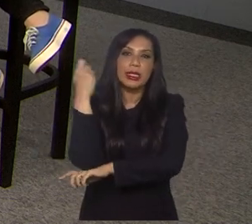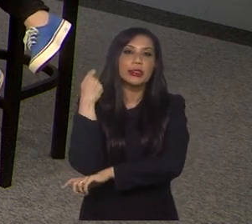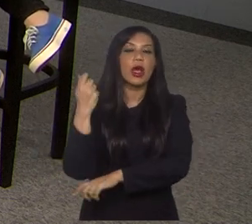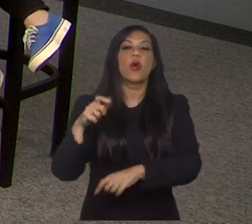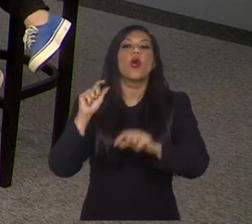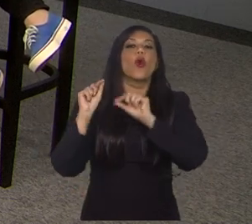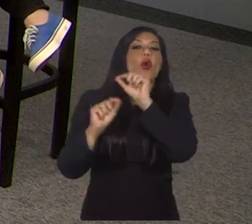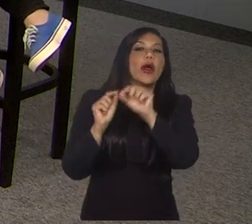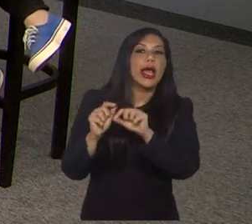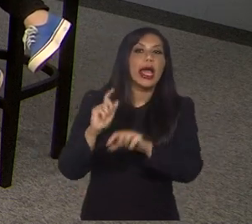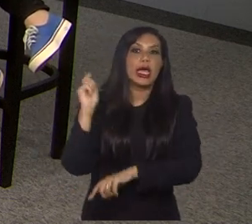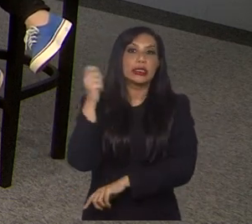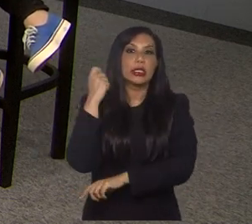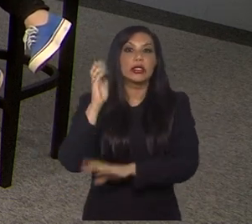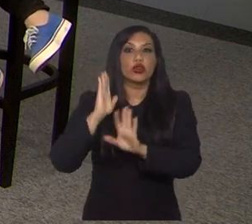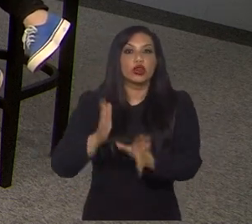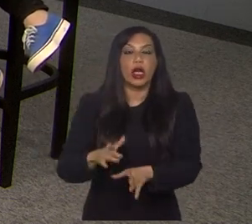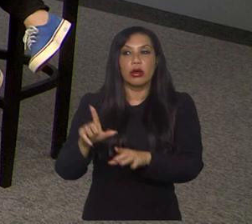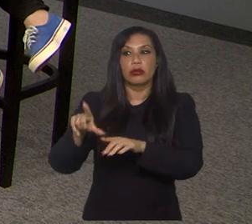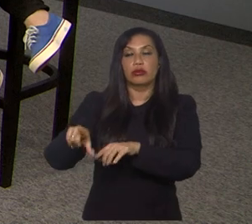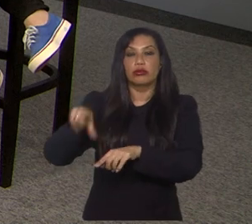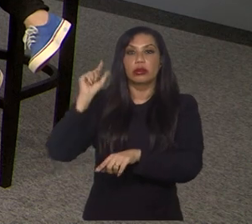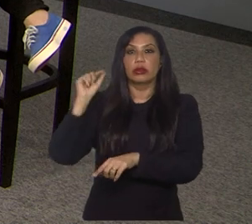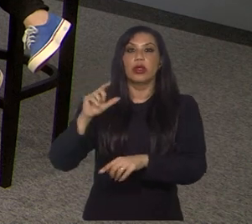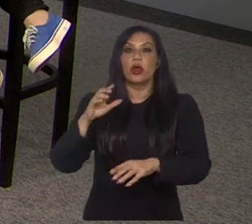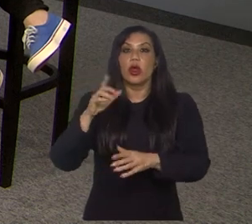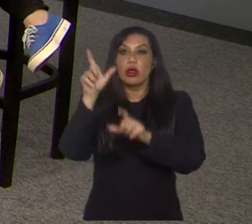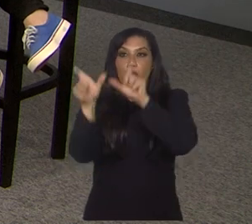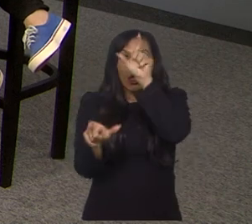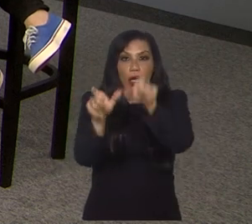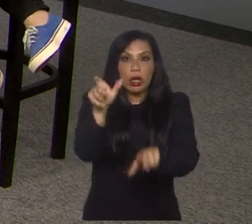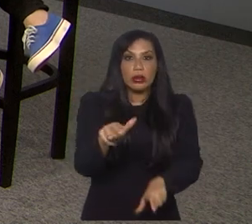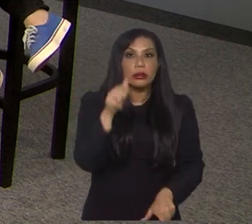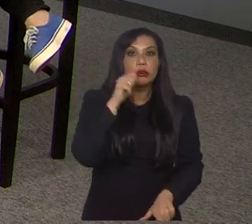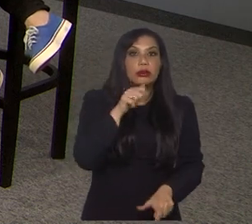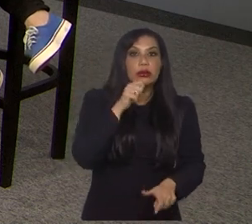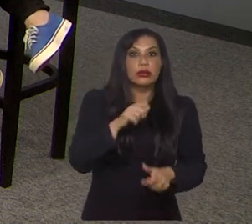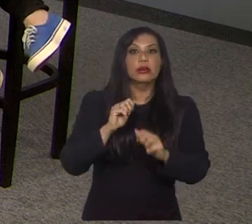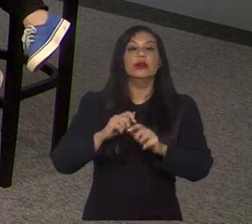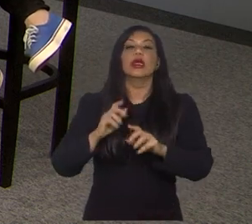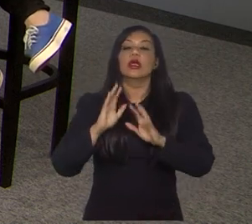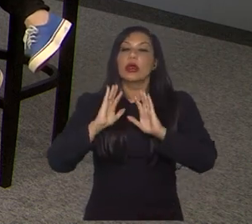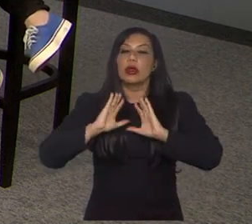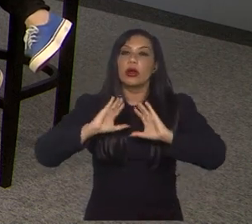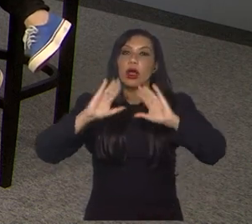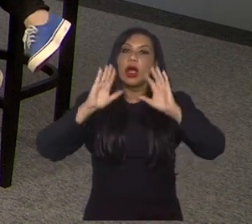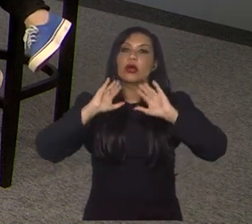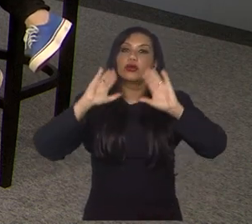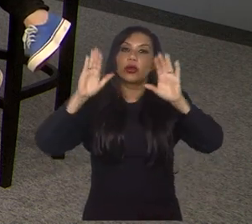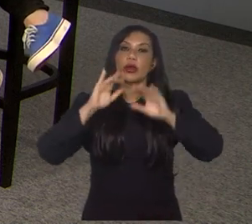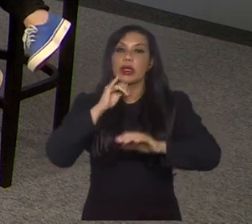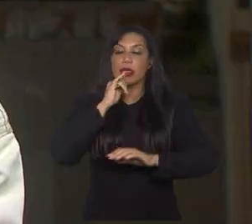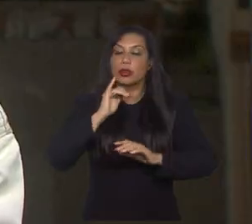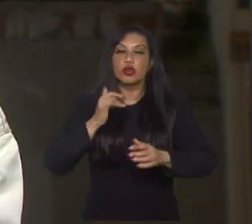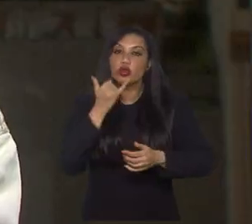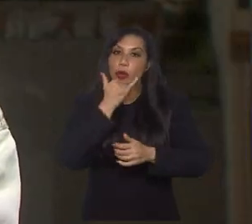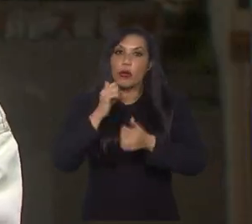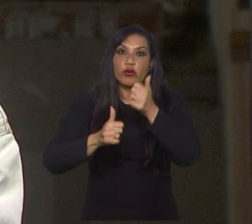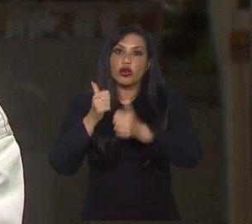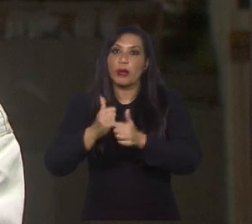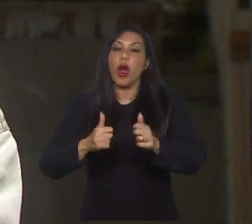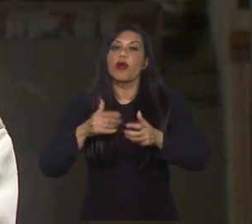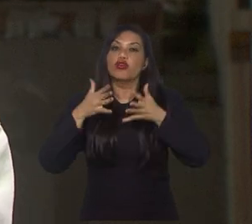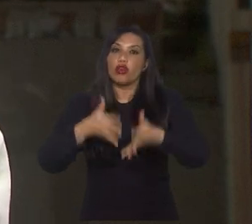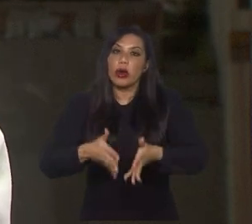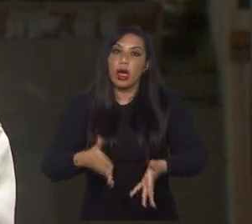quê? A seleção que já foi convocada, tem boa parte das suas jogadoras atuando no Wolfsburg, que foi finalista da Champions League. Então, é um trabalho